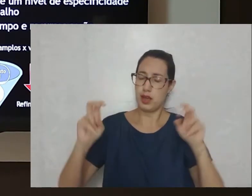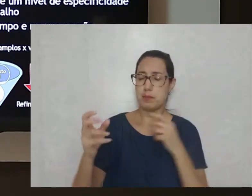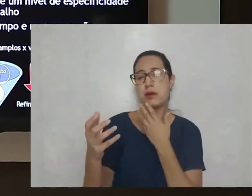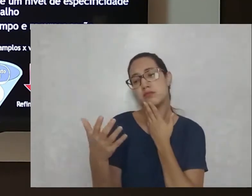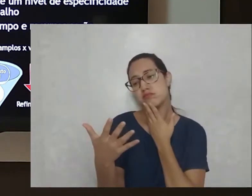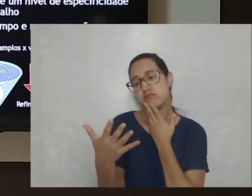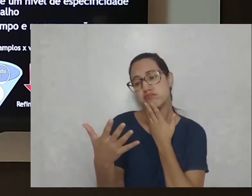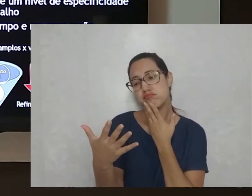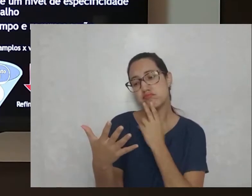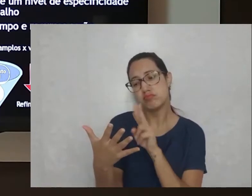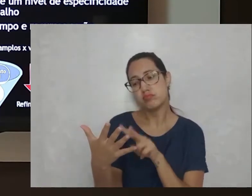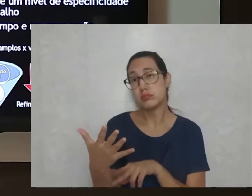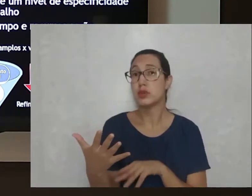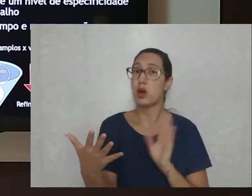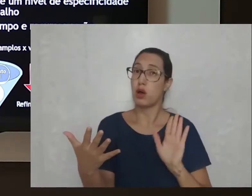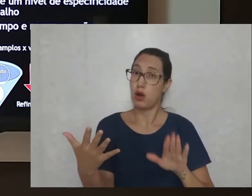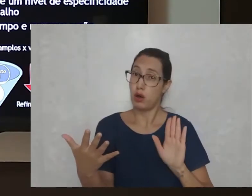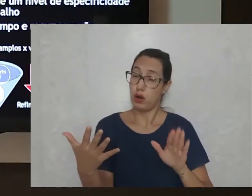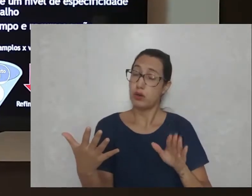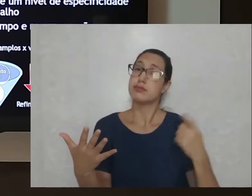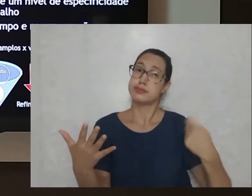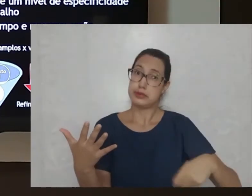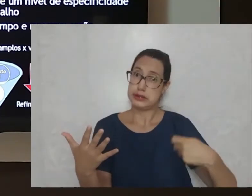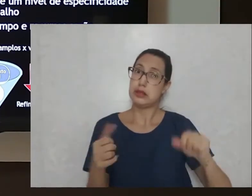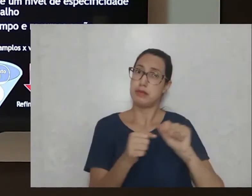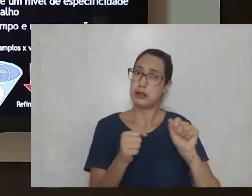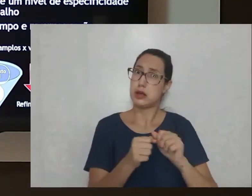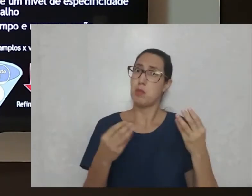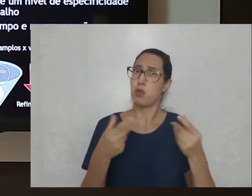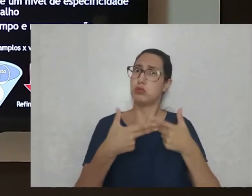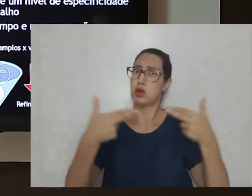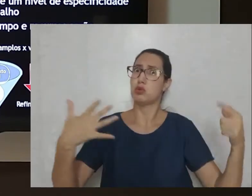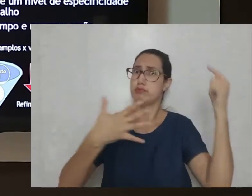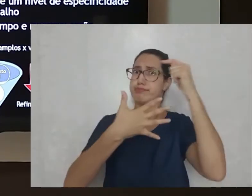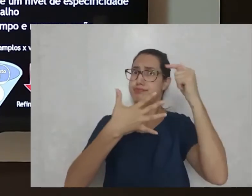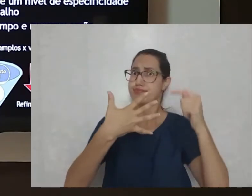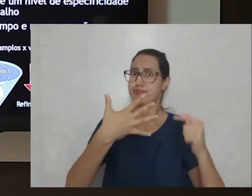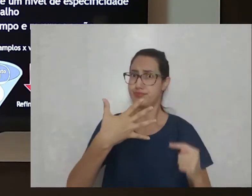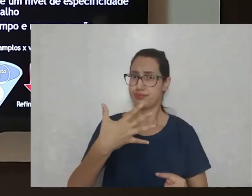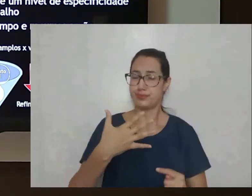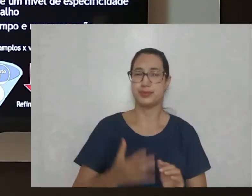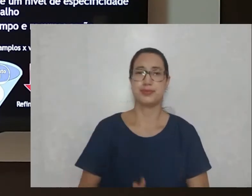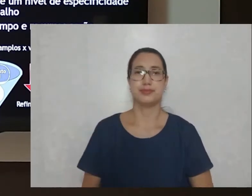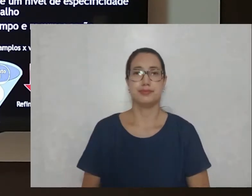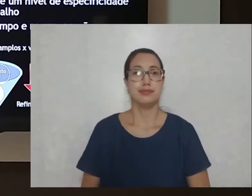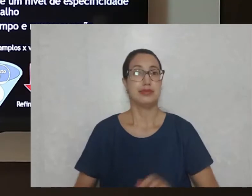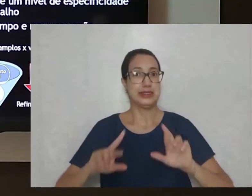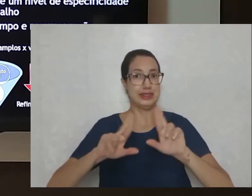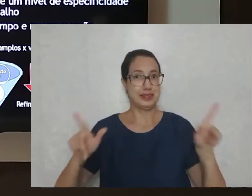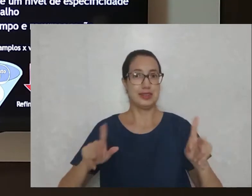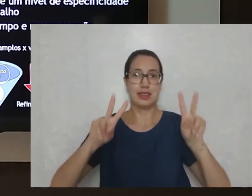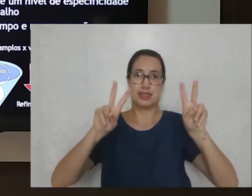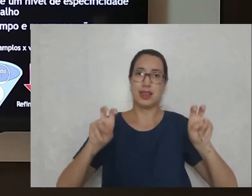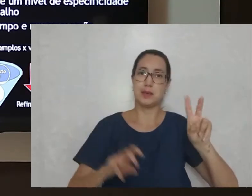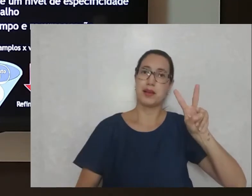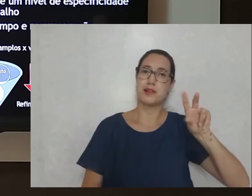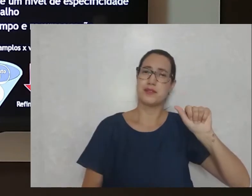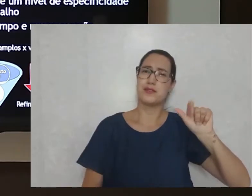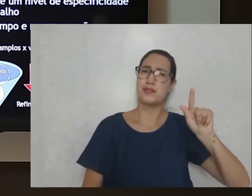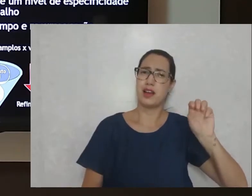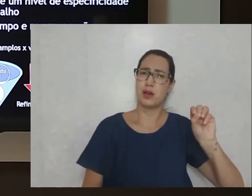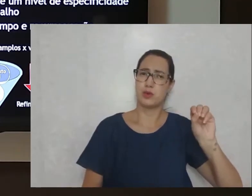ele entendeu o que é que você vai fazer. E um tema vago é aquele enunciado que você escreve uma frase dizendo que é o seu tema, alguém